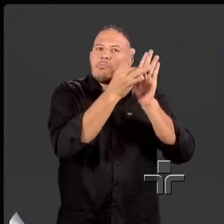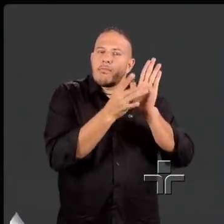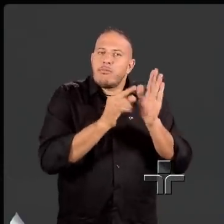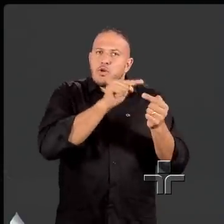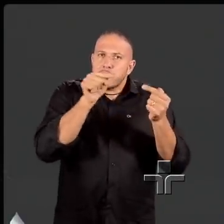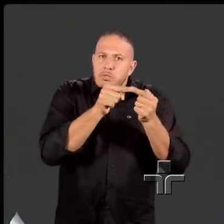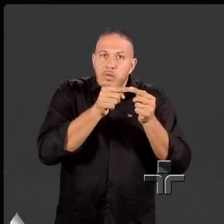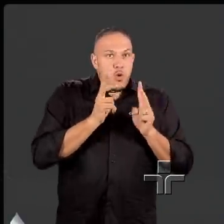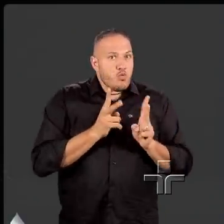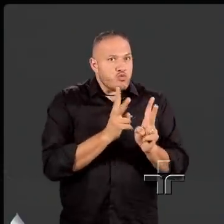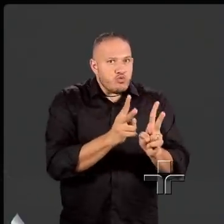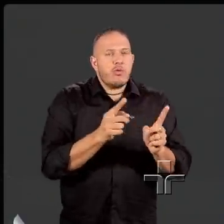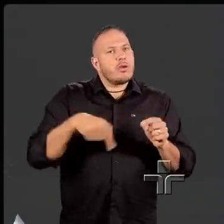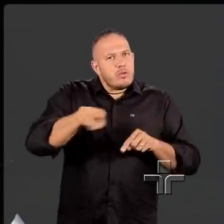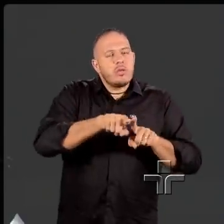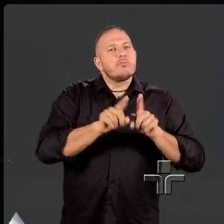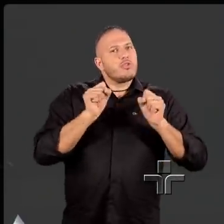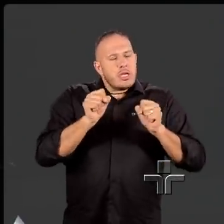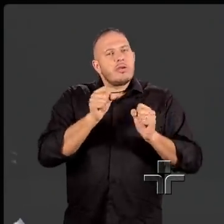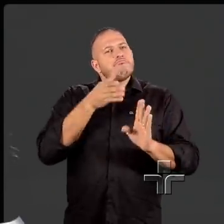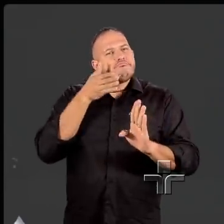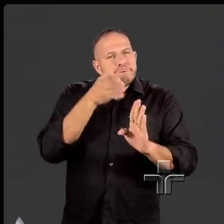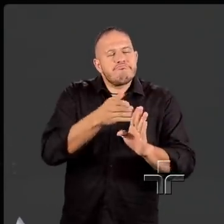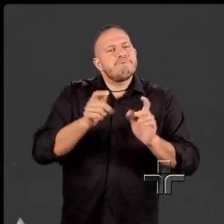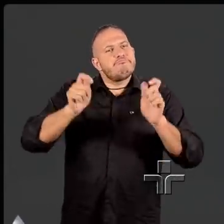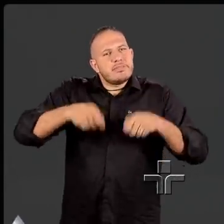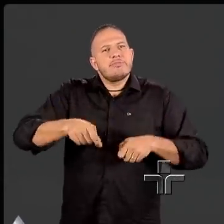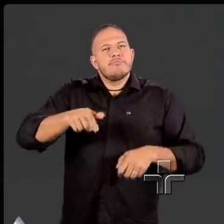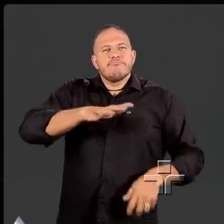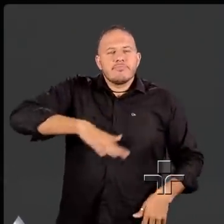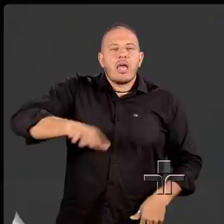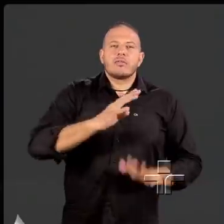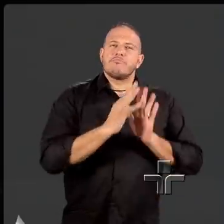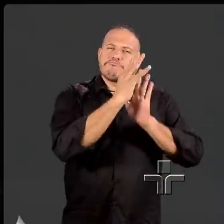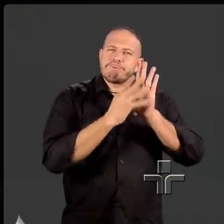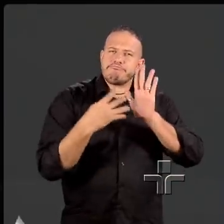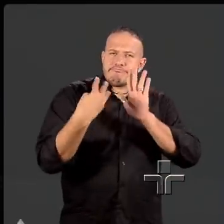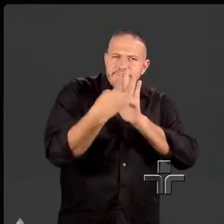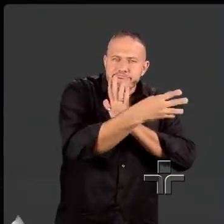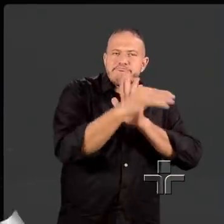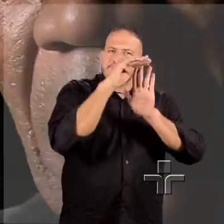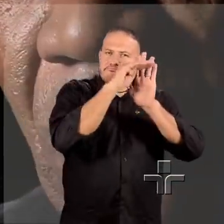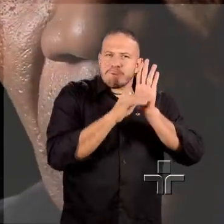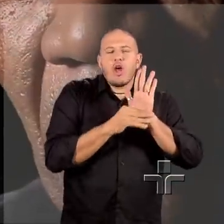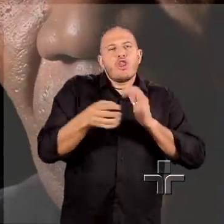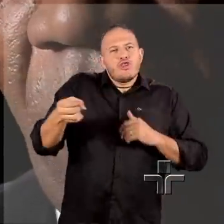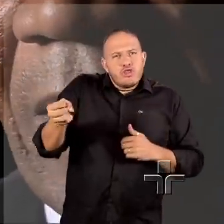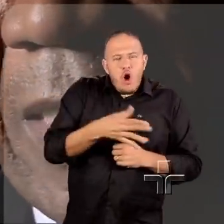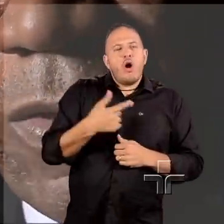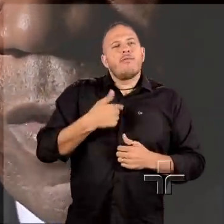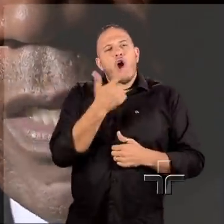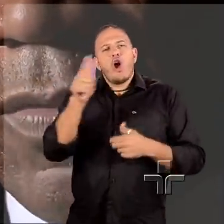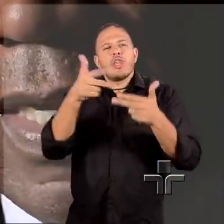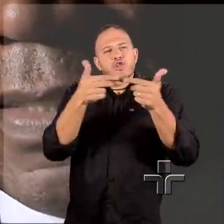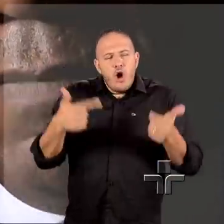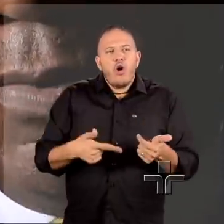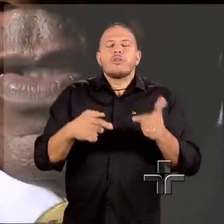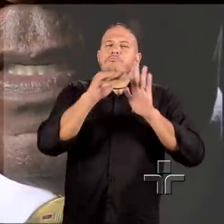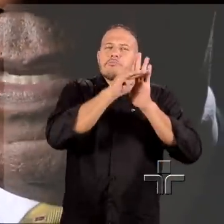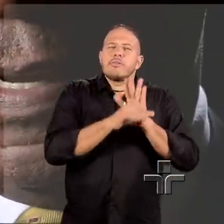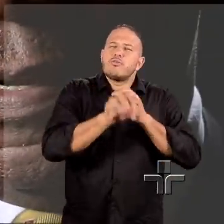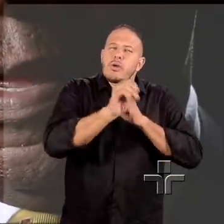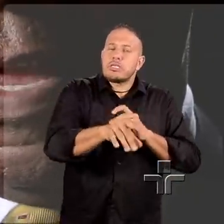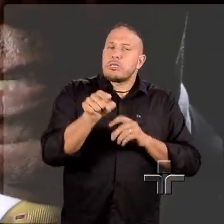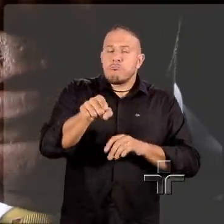que nós possamos no caminho, então, permitir que essa base curricular comum, por exemplo, e todas as outras formatações da educação